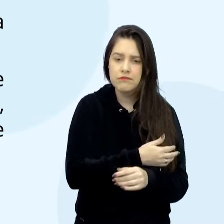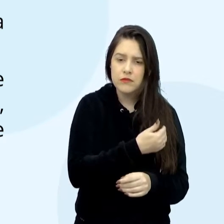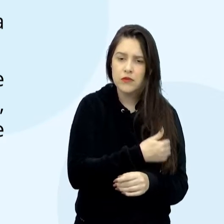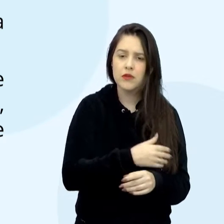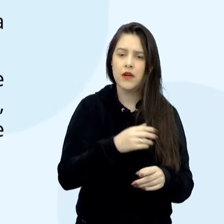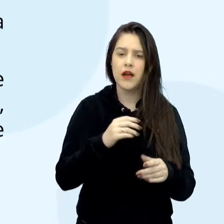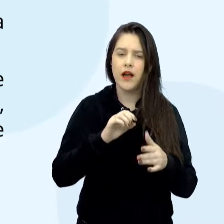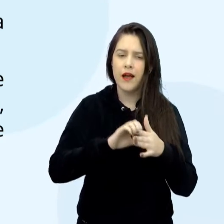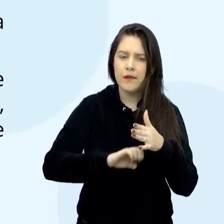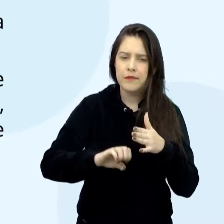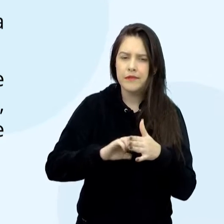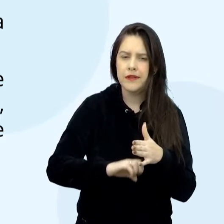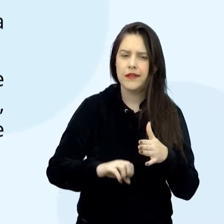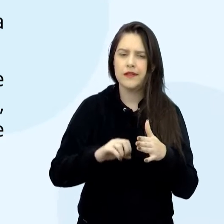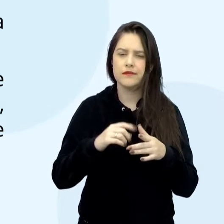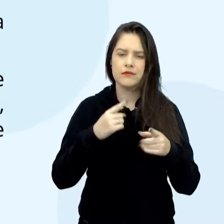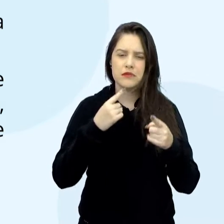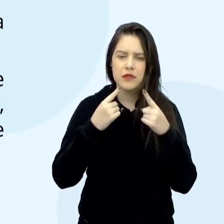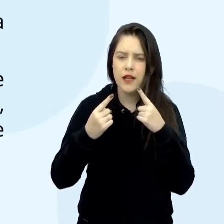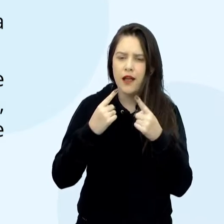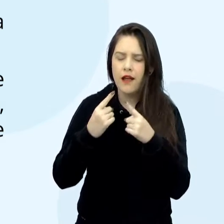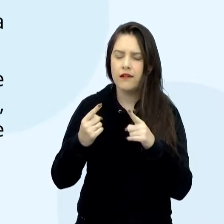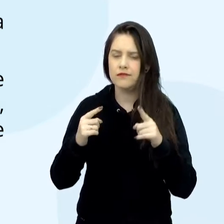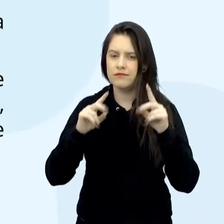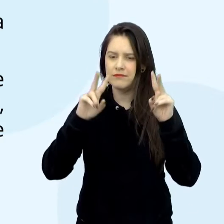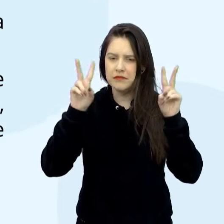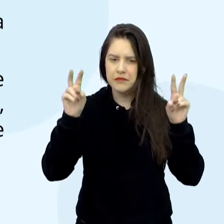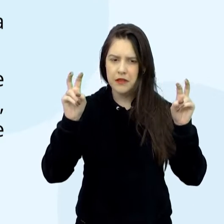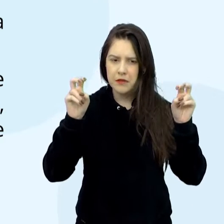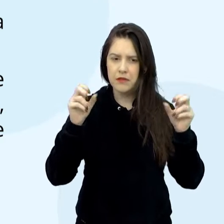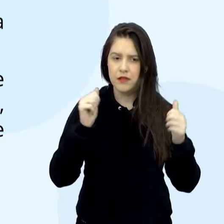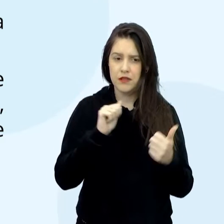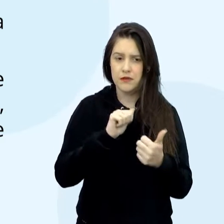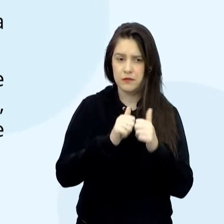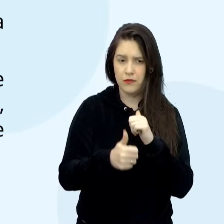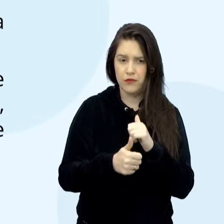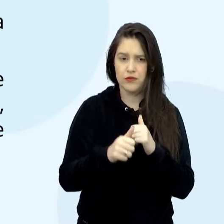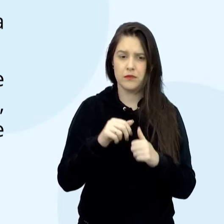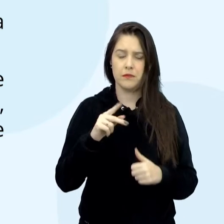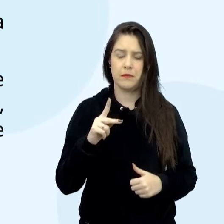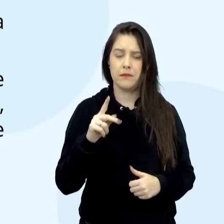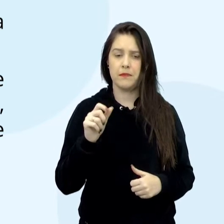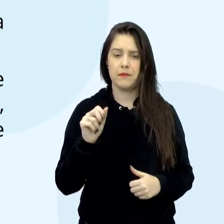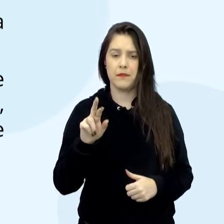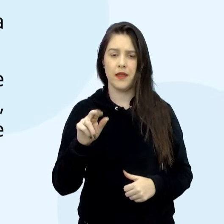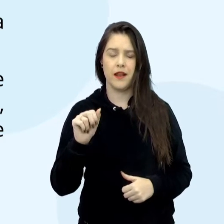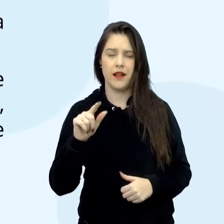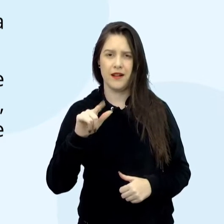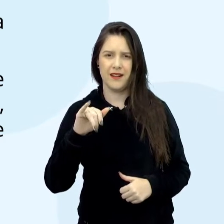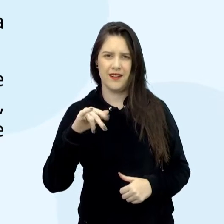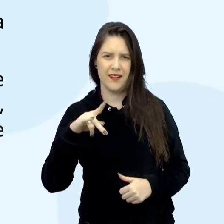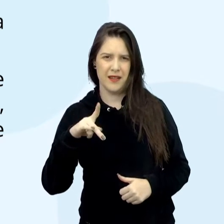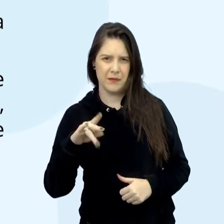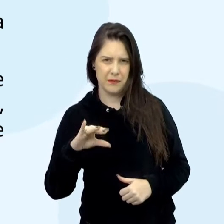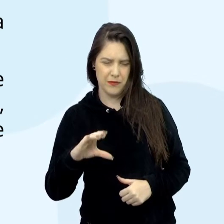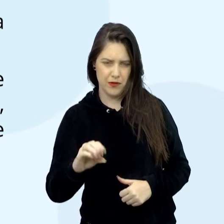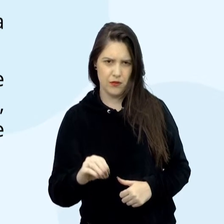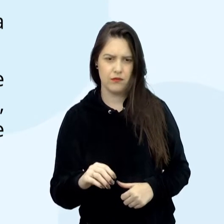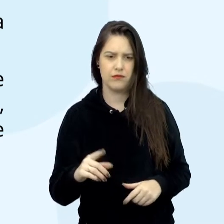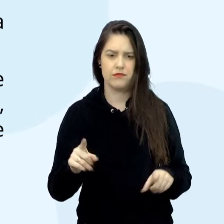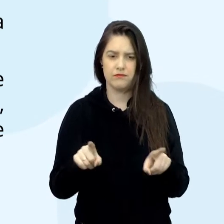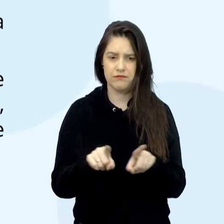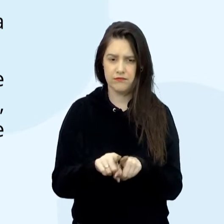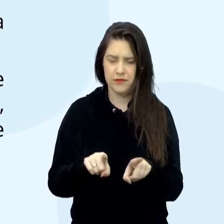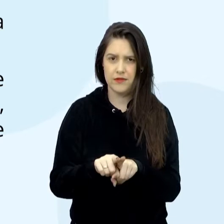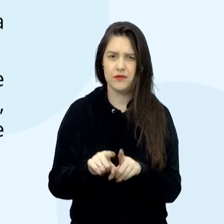ela faz diálogos sobre sistemas e o esporte paralímpico. Abrangente aí os nossos objetivos, mas eu